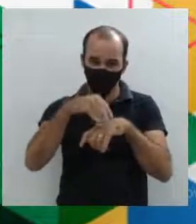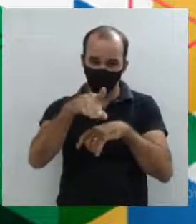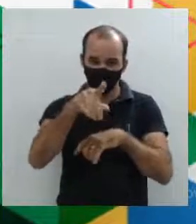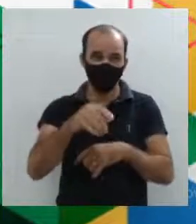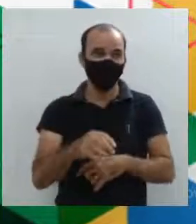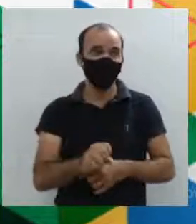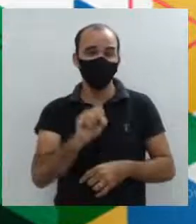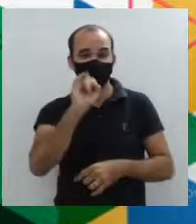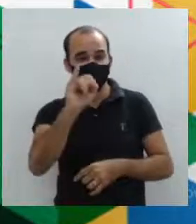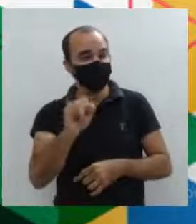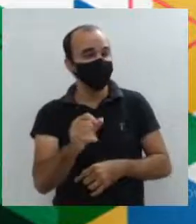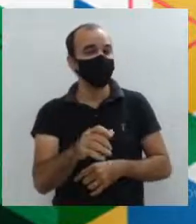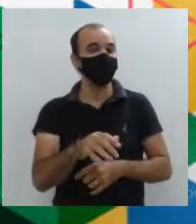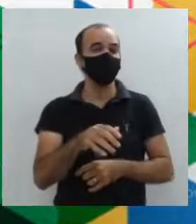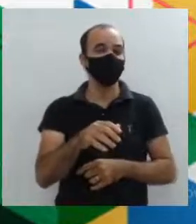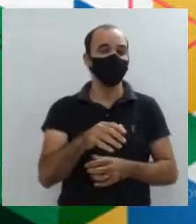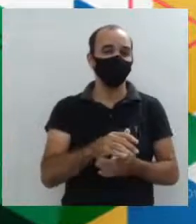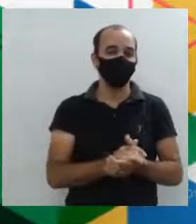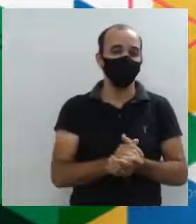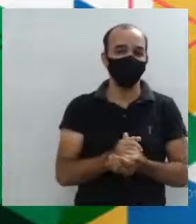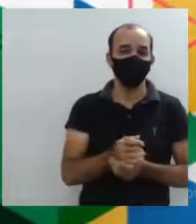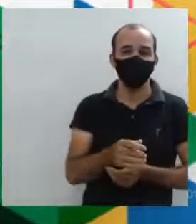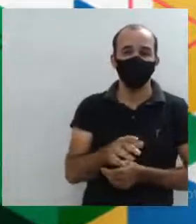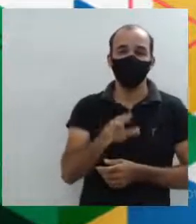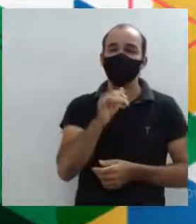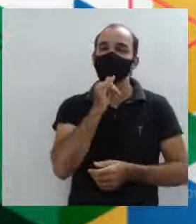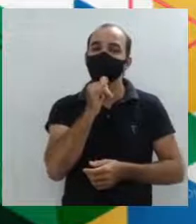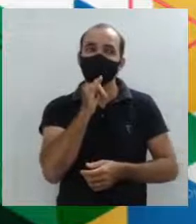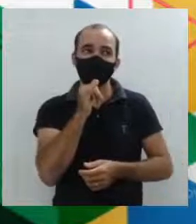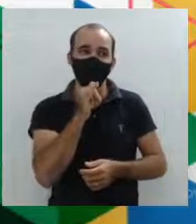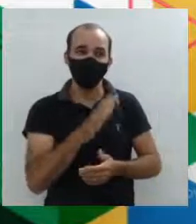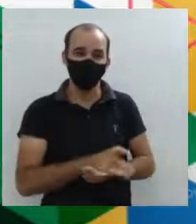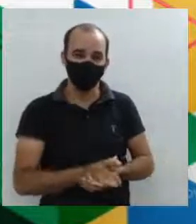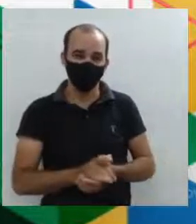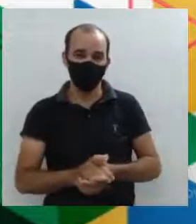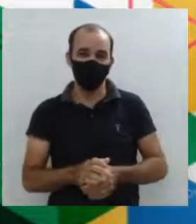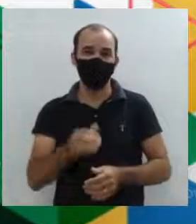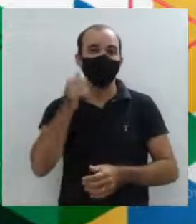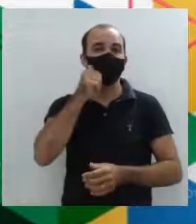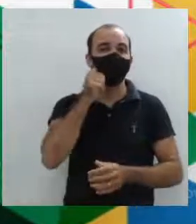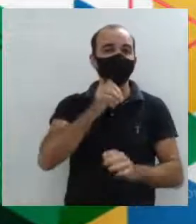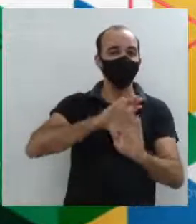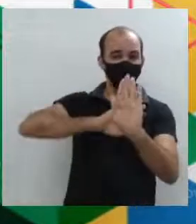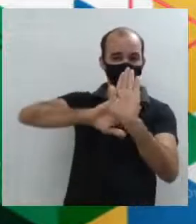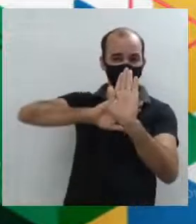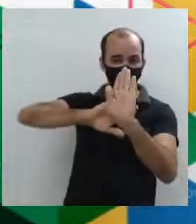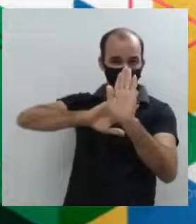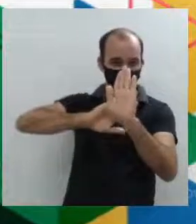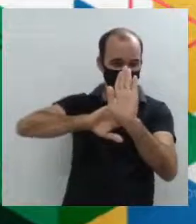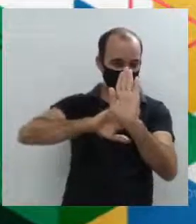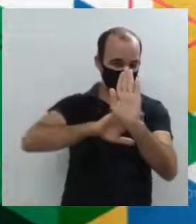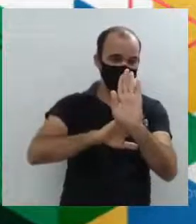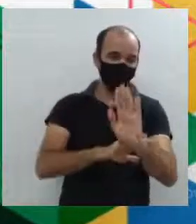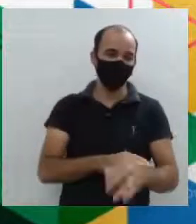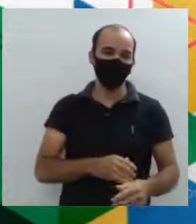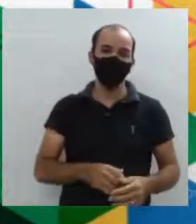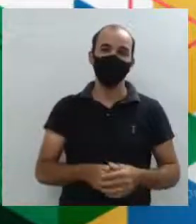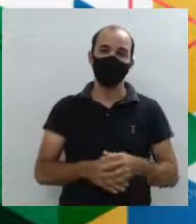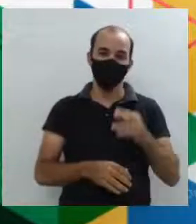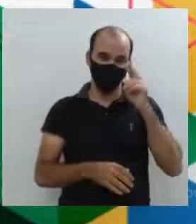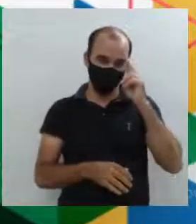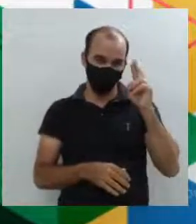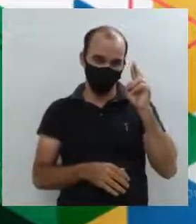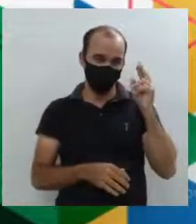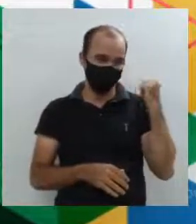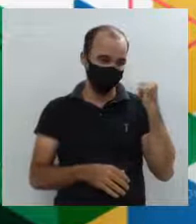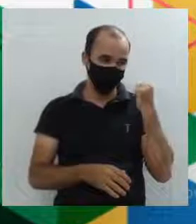ela está ali. Normalmente, o que é, né, chefe? Olha para mim, faz assim se eu estiver positivo. Normalmente, o que as